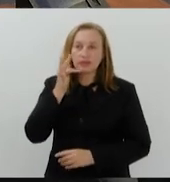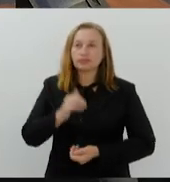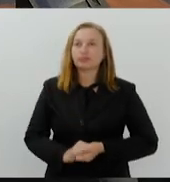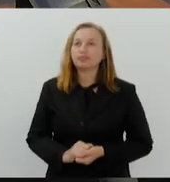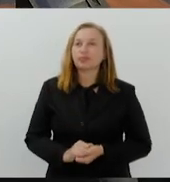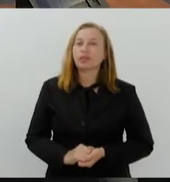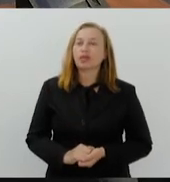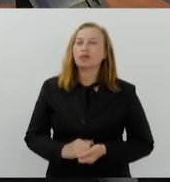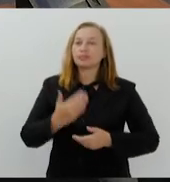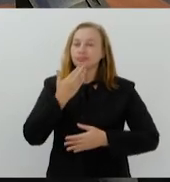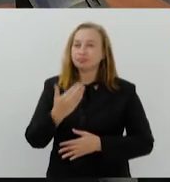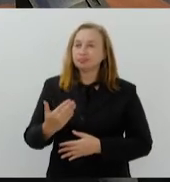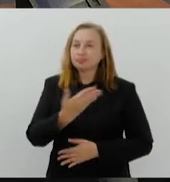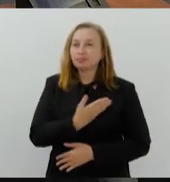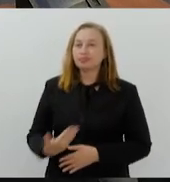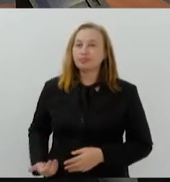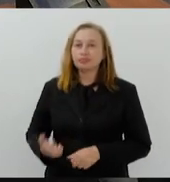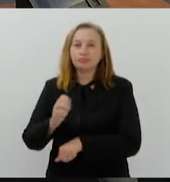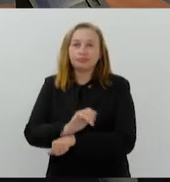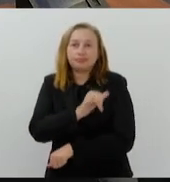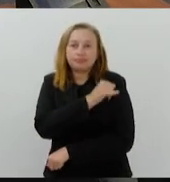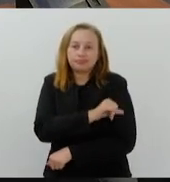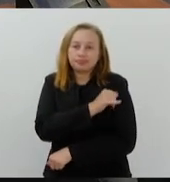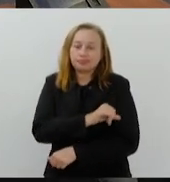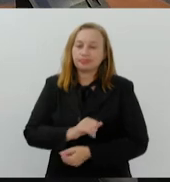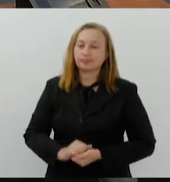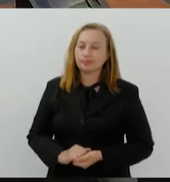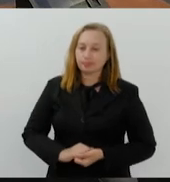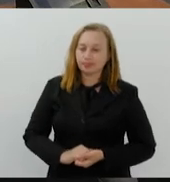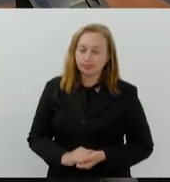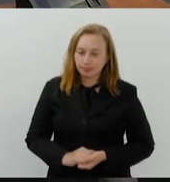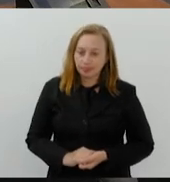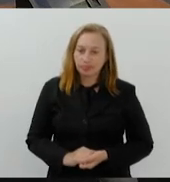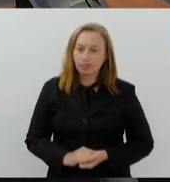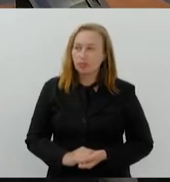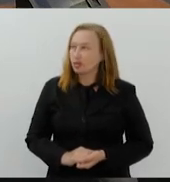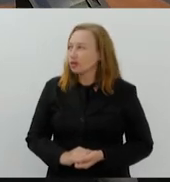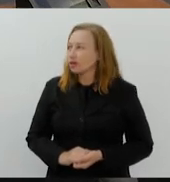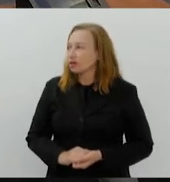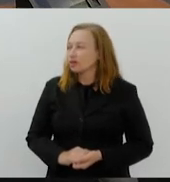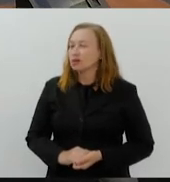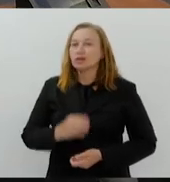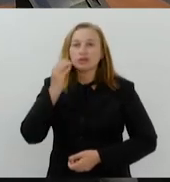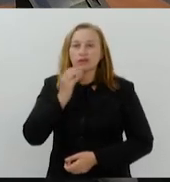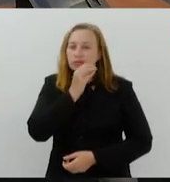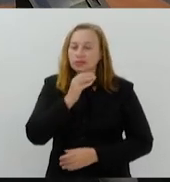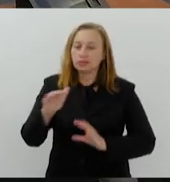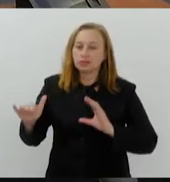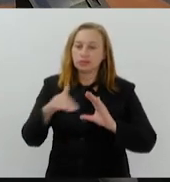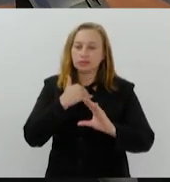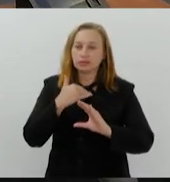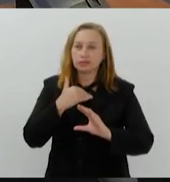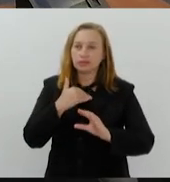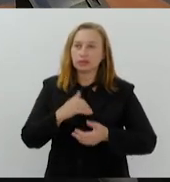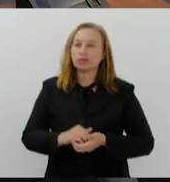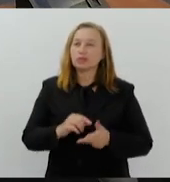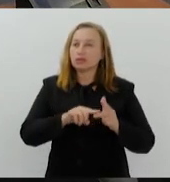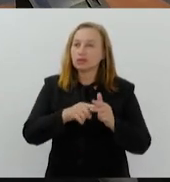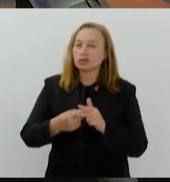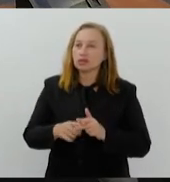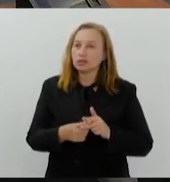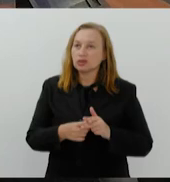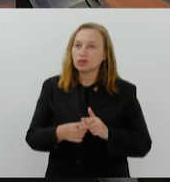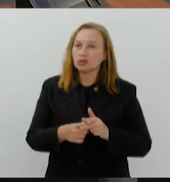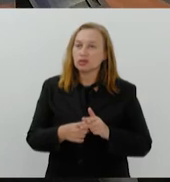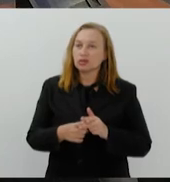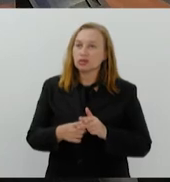que solicita ao excelentíssimo senhor governador do estado do Rio de Janeiro, Cláudio Castro, envio de mensagem expondo sobre a regularização fundiária